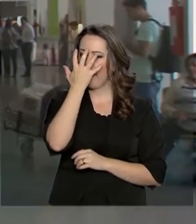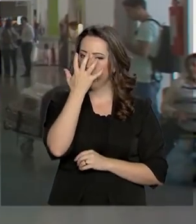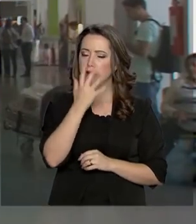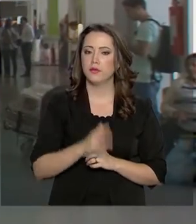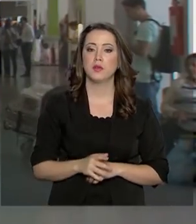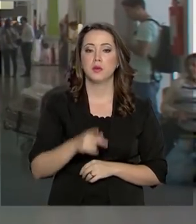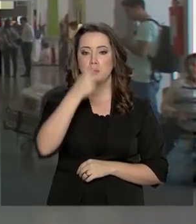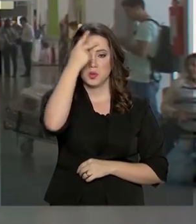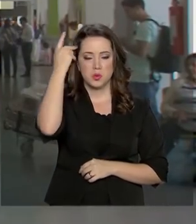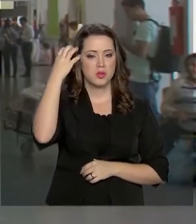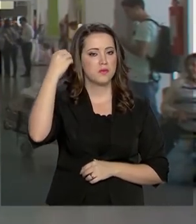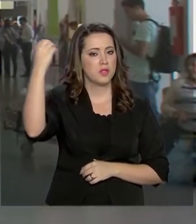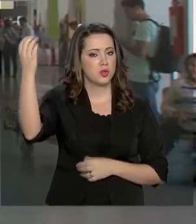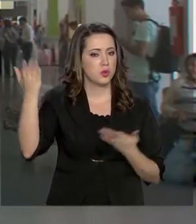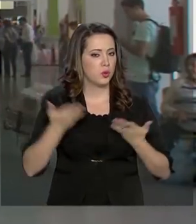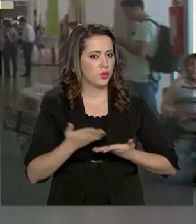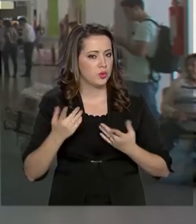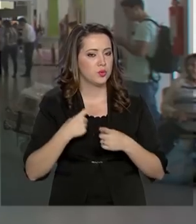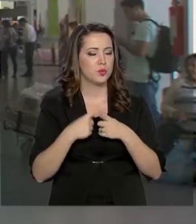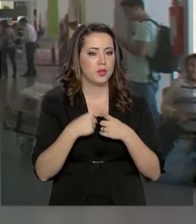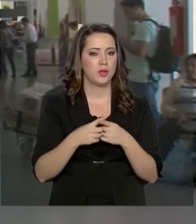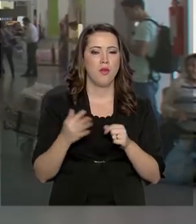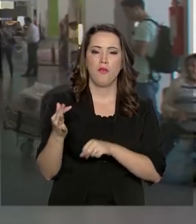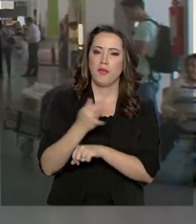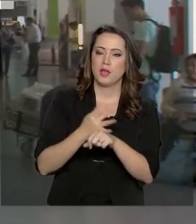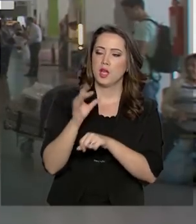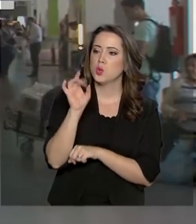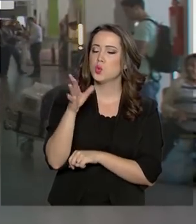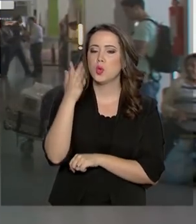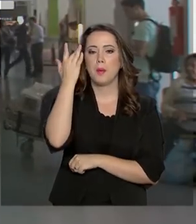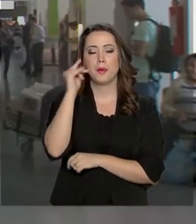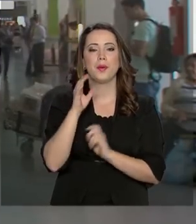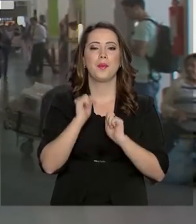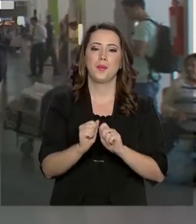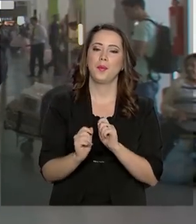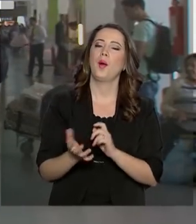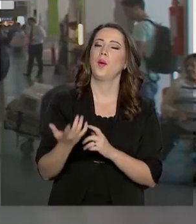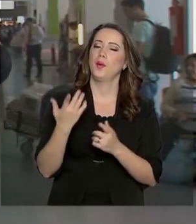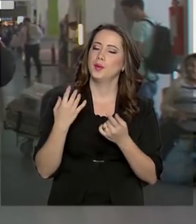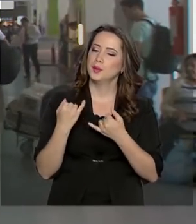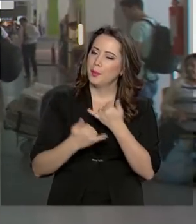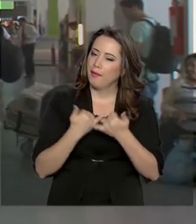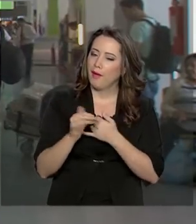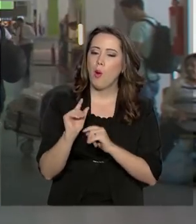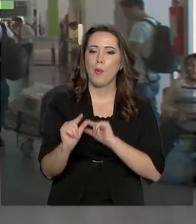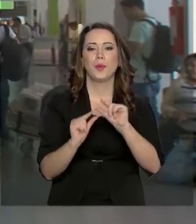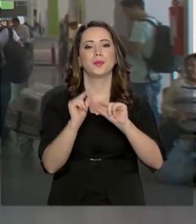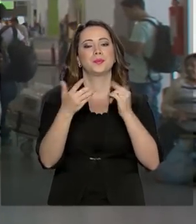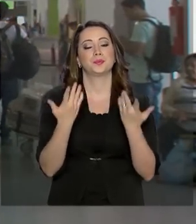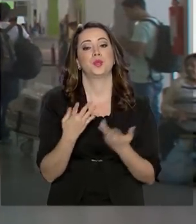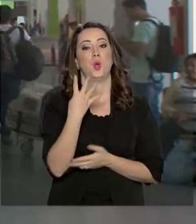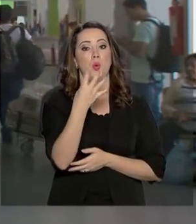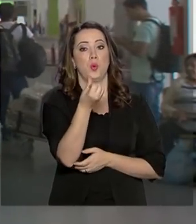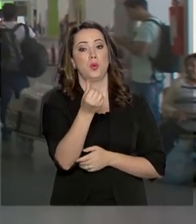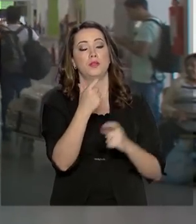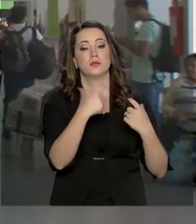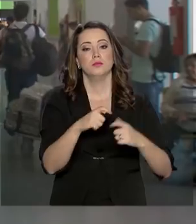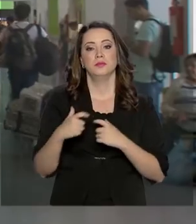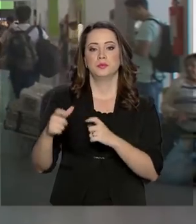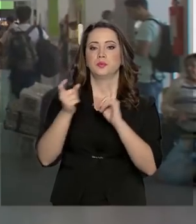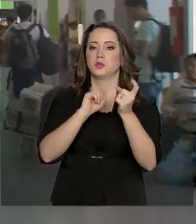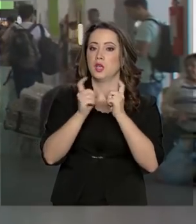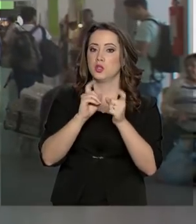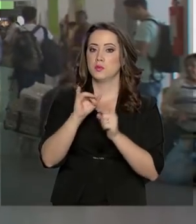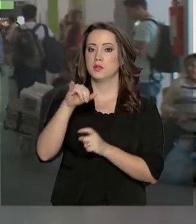em trânsito hoje. Afinal, o feriado de carnaval é só amanhã e ainda dá para curtir um pouquinho. Os 46 aeroportos administrados